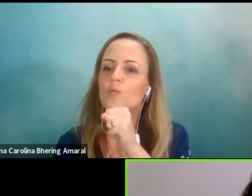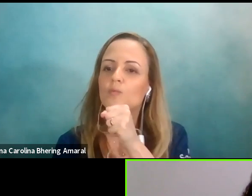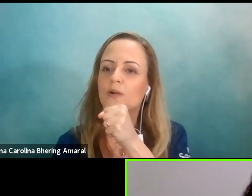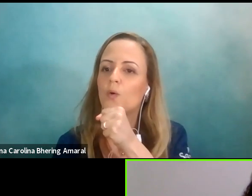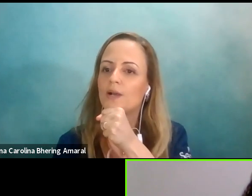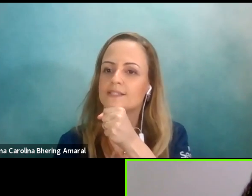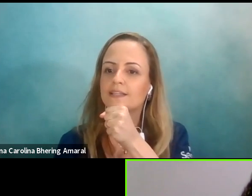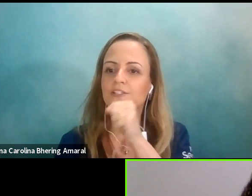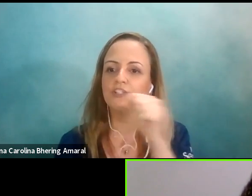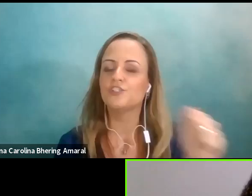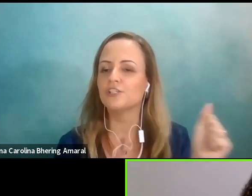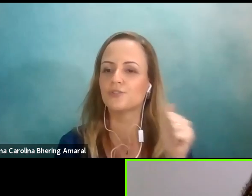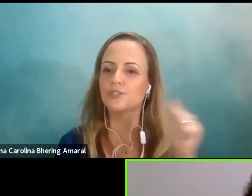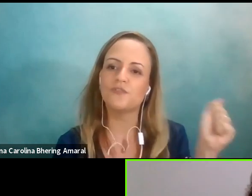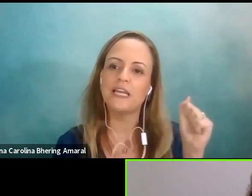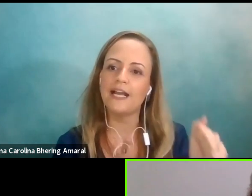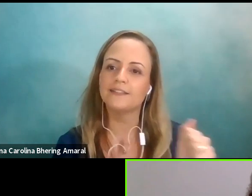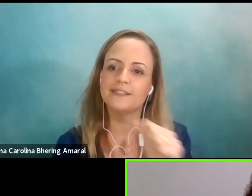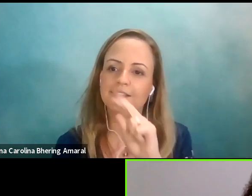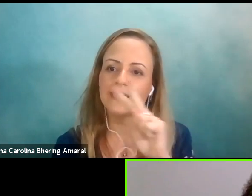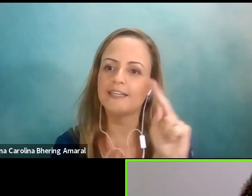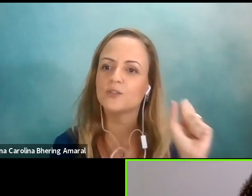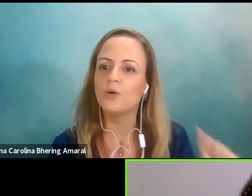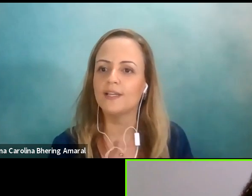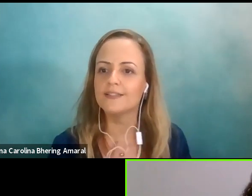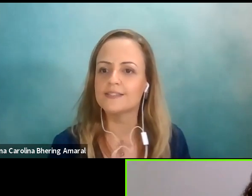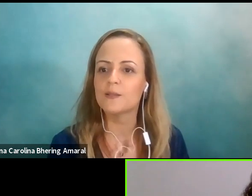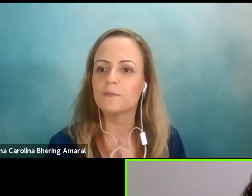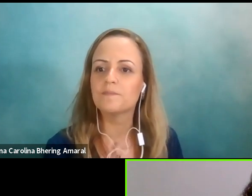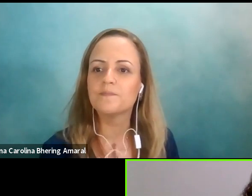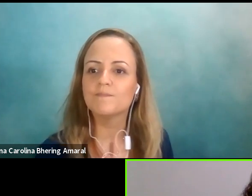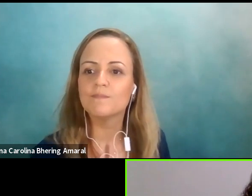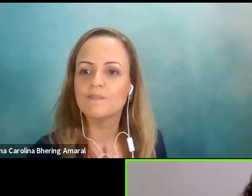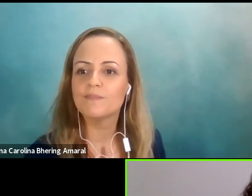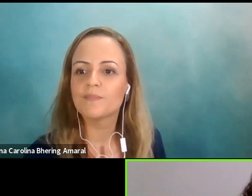Mais alguma coisa que a gente deixou de falar desse take 2?